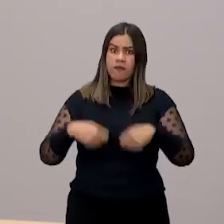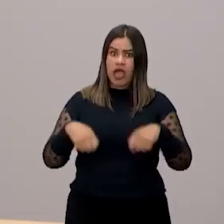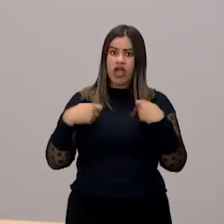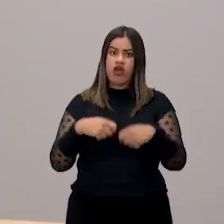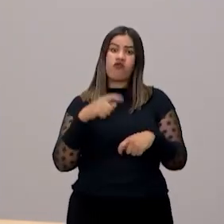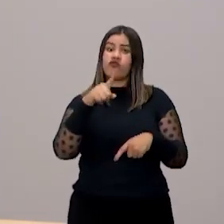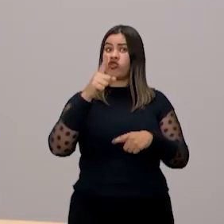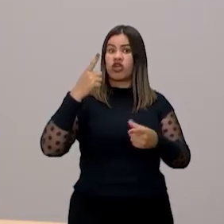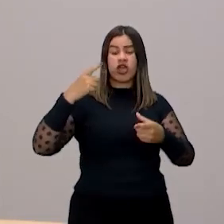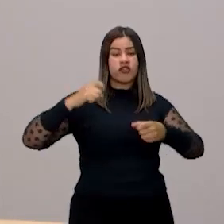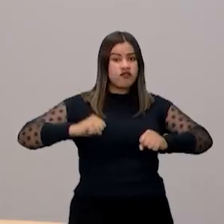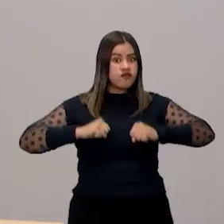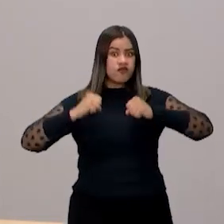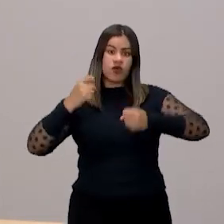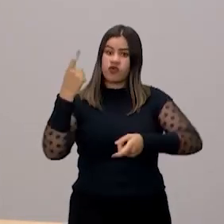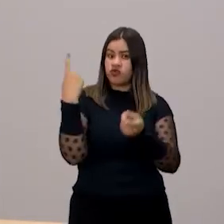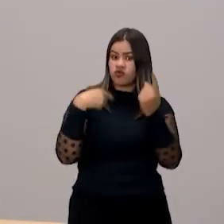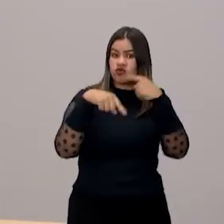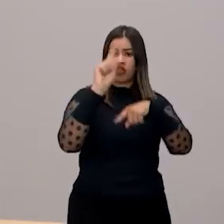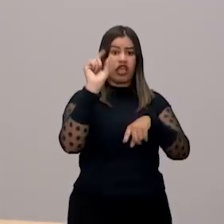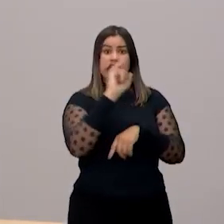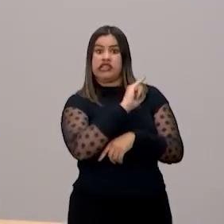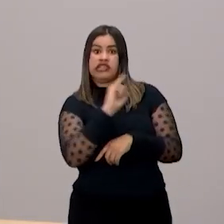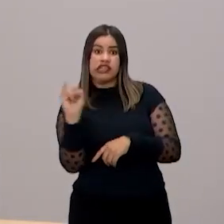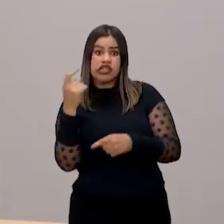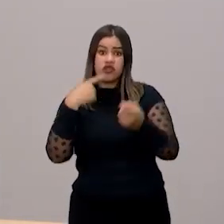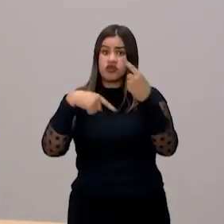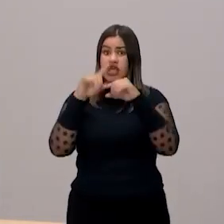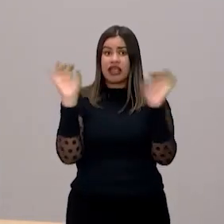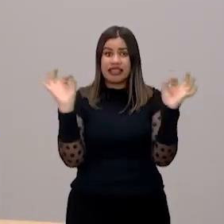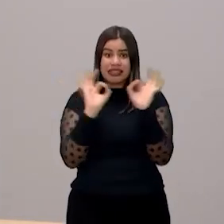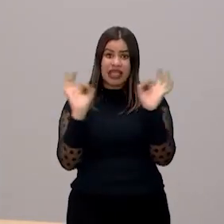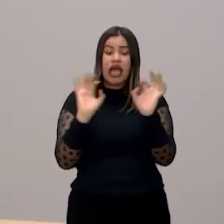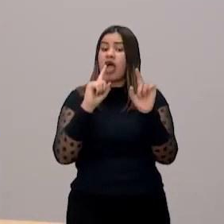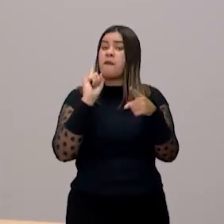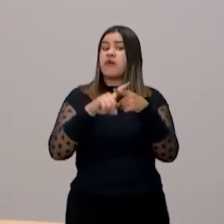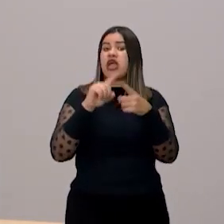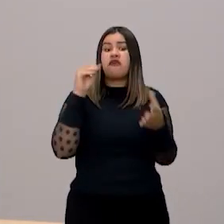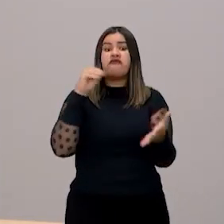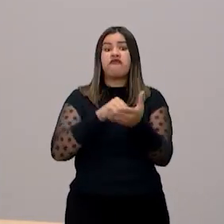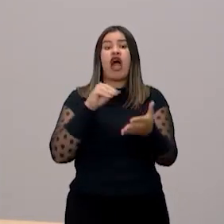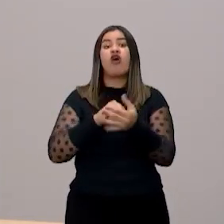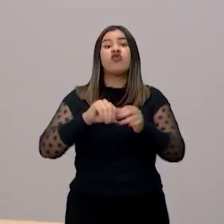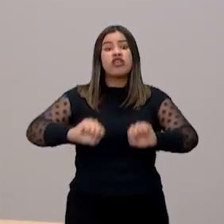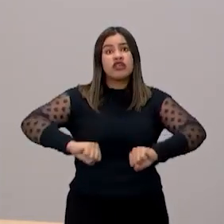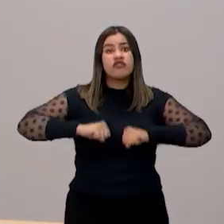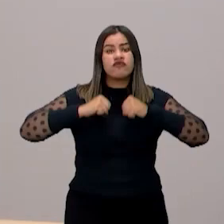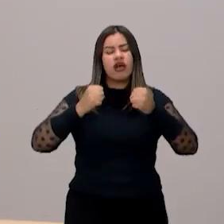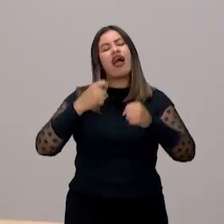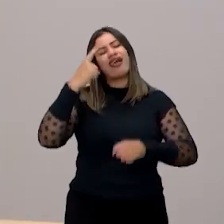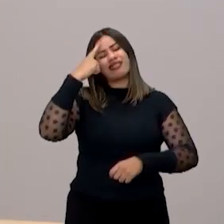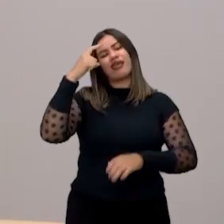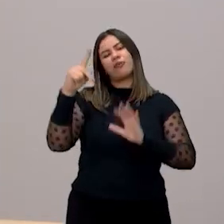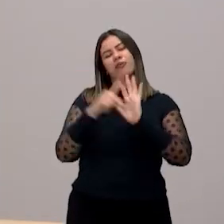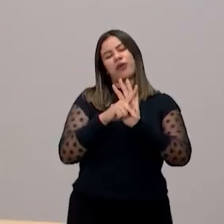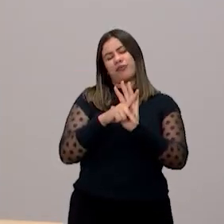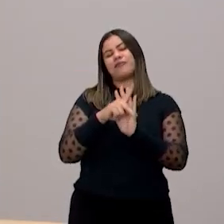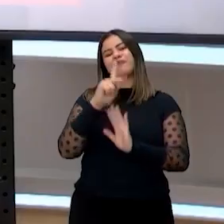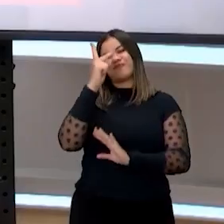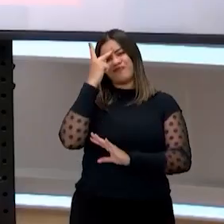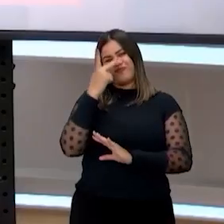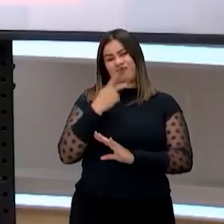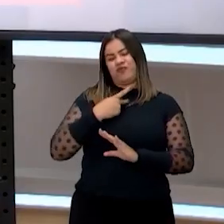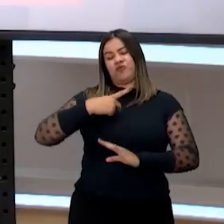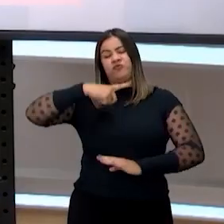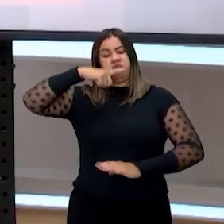seu sucesso. Se você não chegou no sucesso é porque você não se esforçou. Essa é a ideia do individualismo, né? E pegando